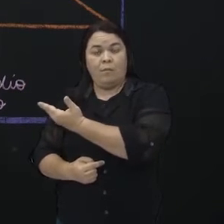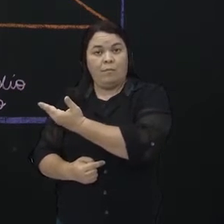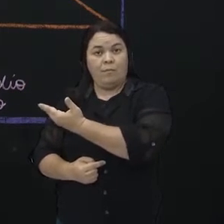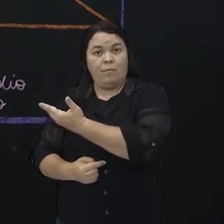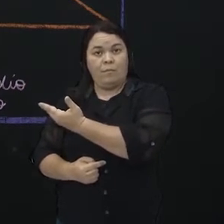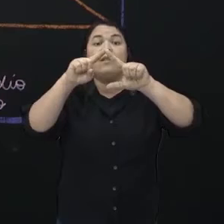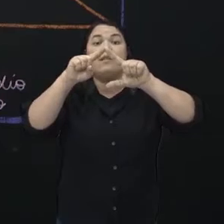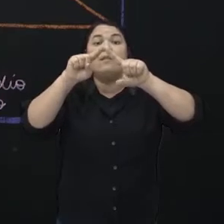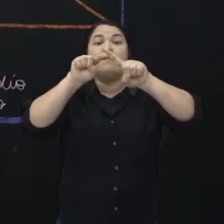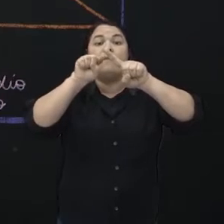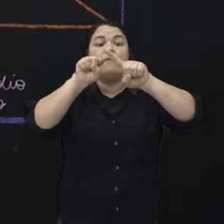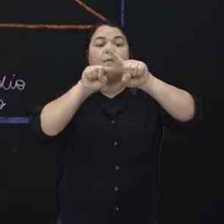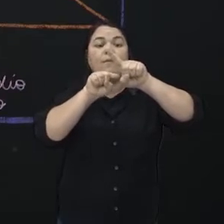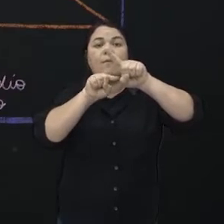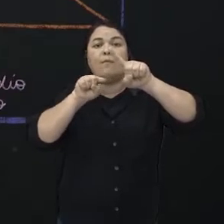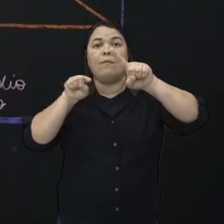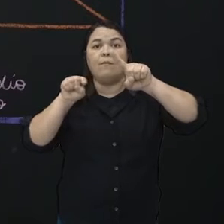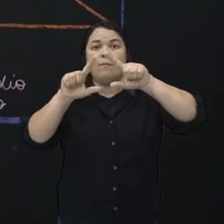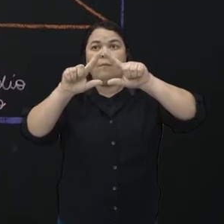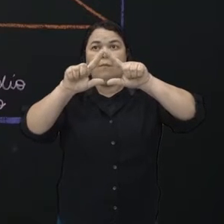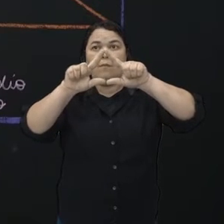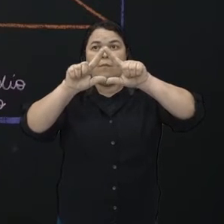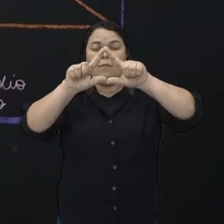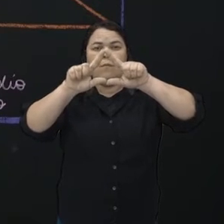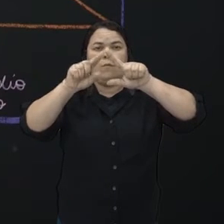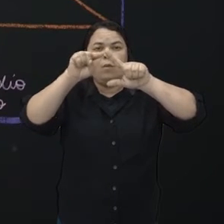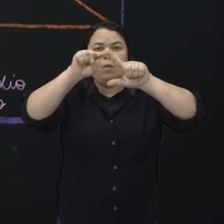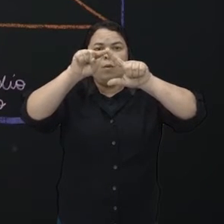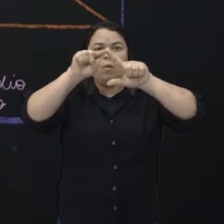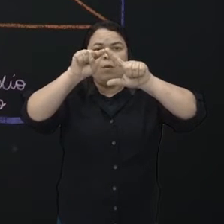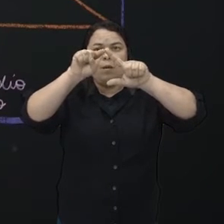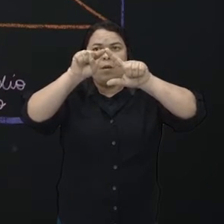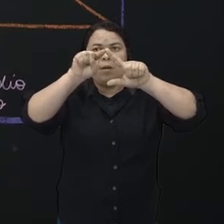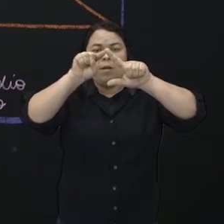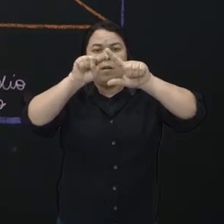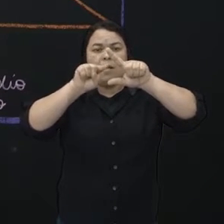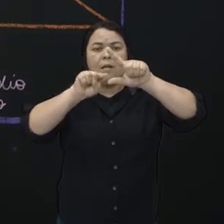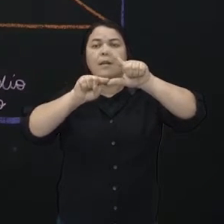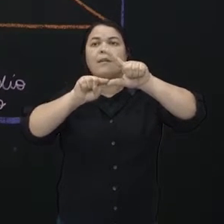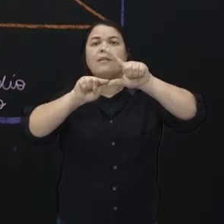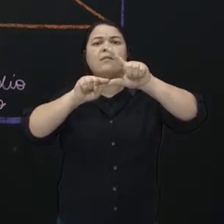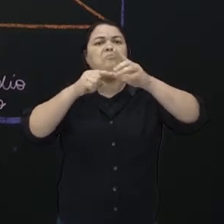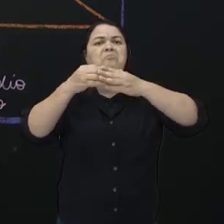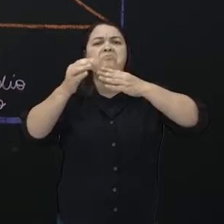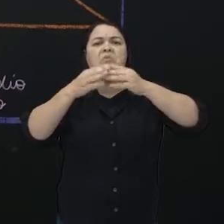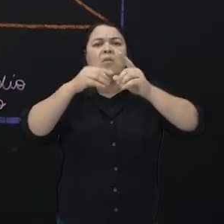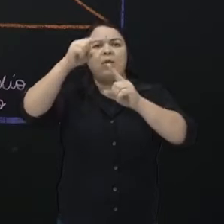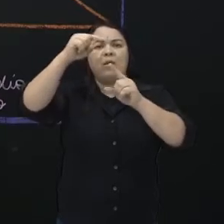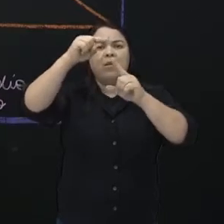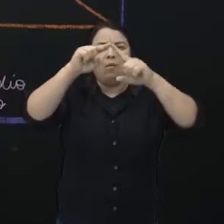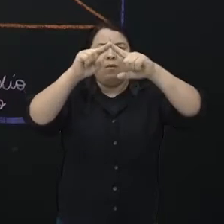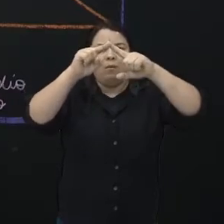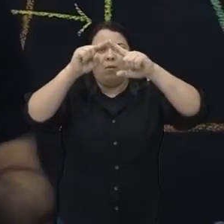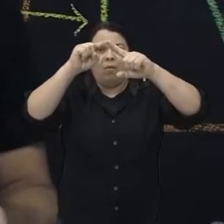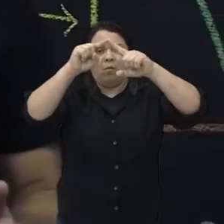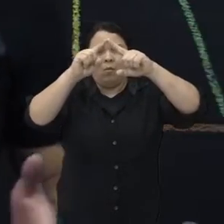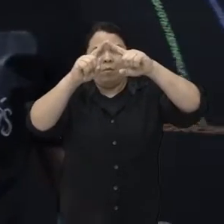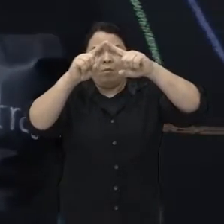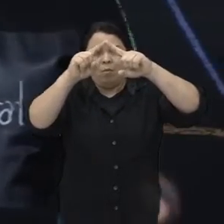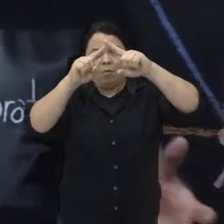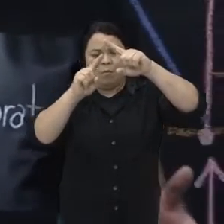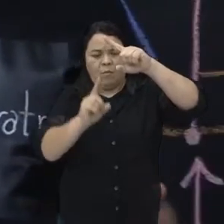e A2 ou A e A3. O que isso quer dizer então? Analisemos aqui o nosso desenho, tá certo? Onde, devido a termos aqui